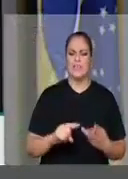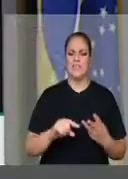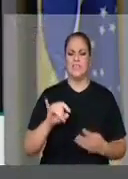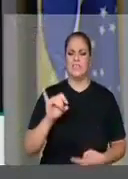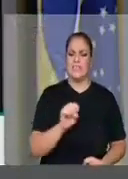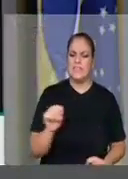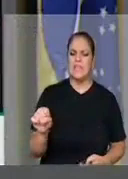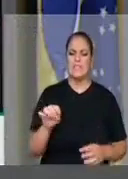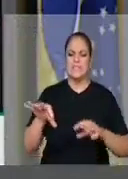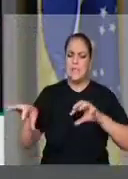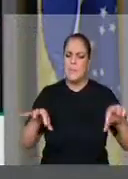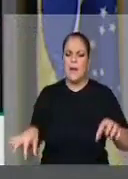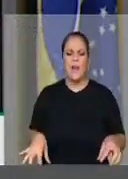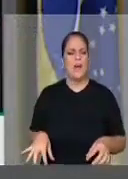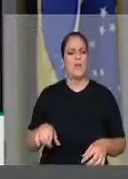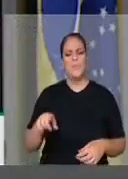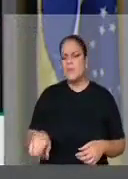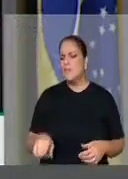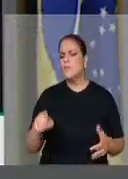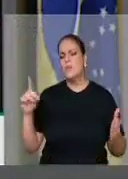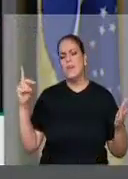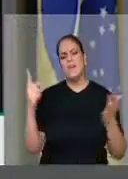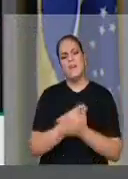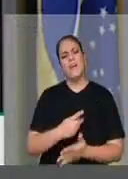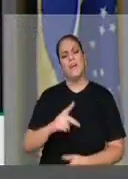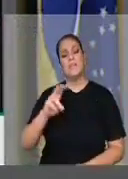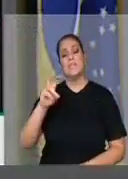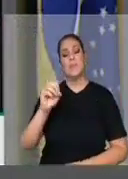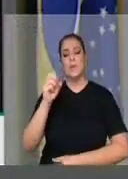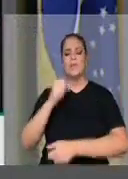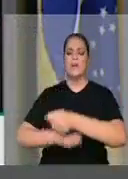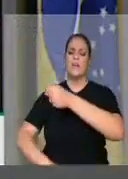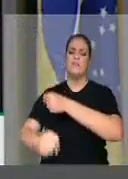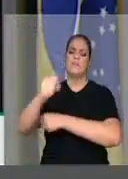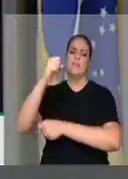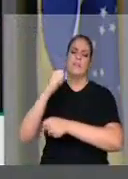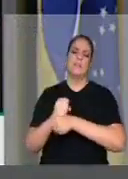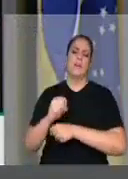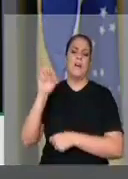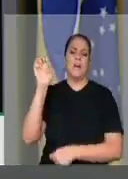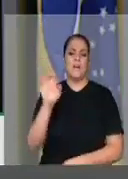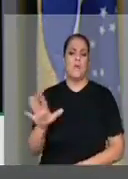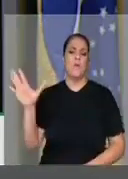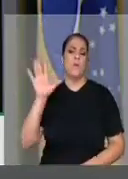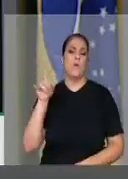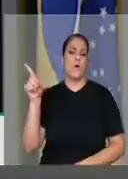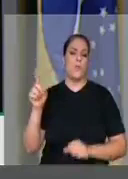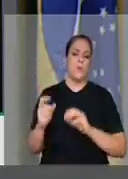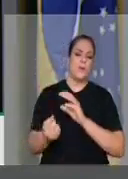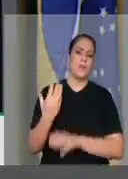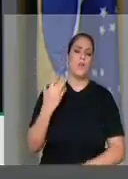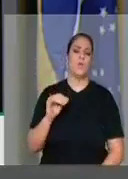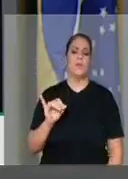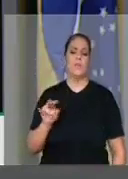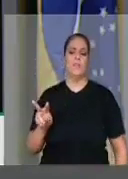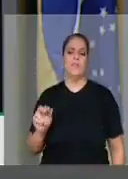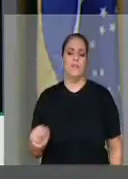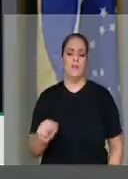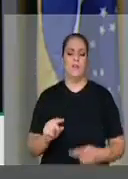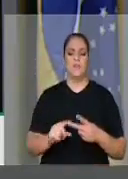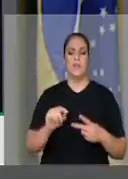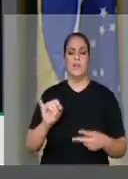separado. Que este foi o erro primário há 50 anos. Quando a Europa cria o IVA e o